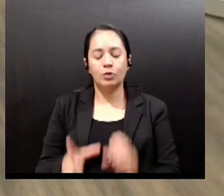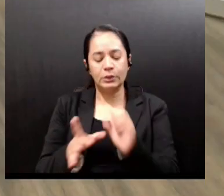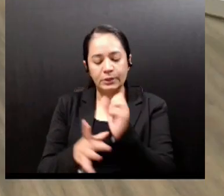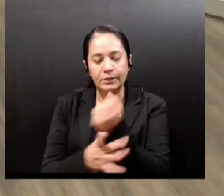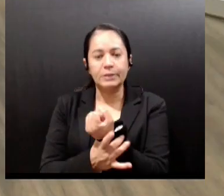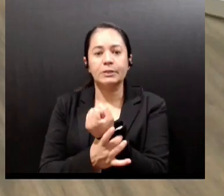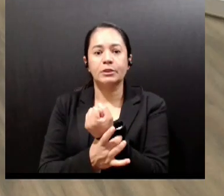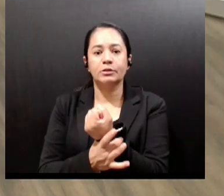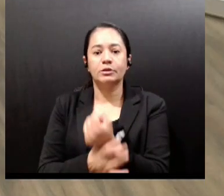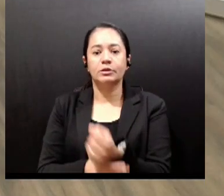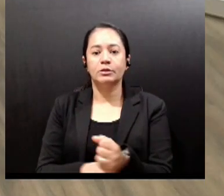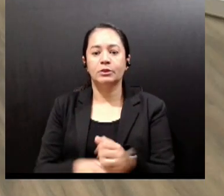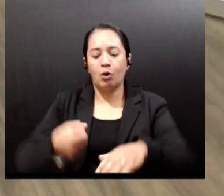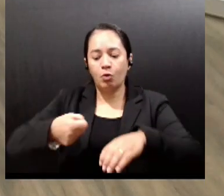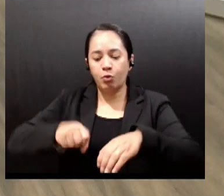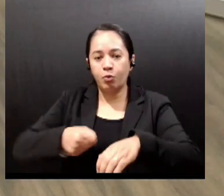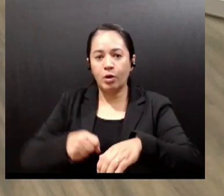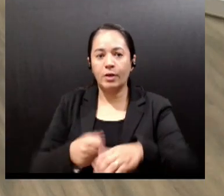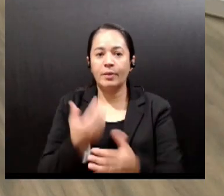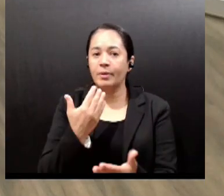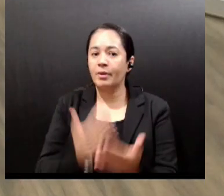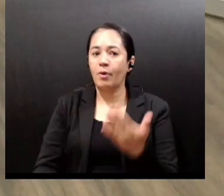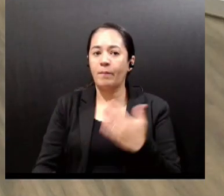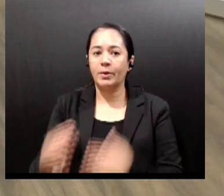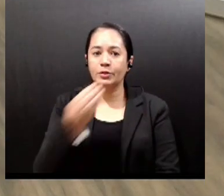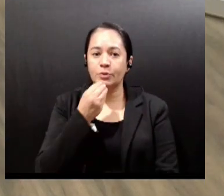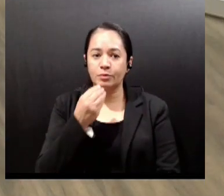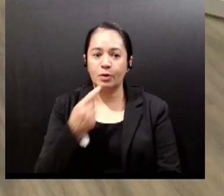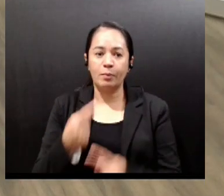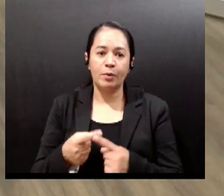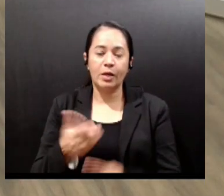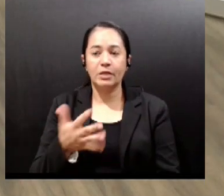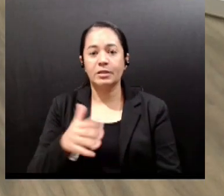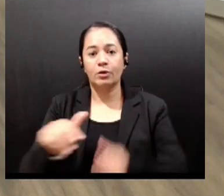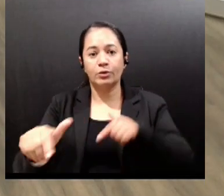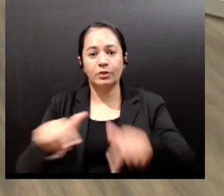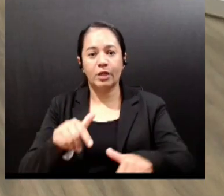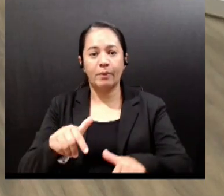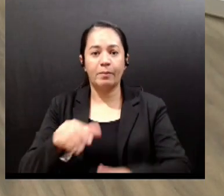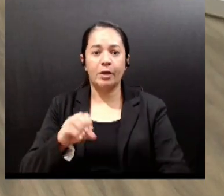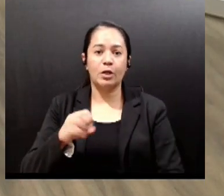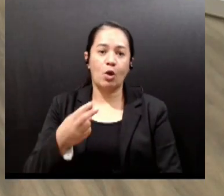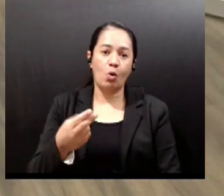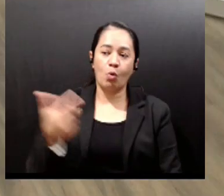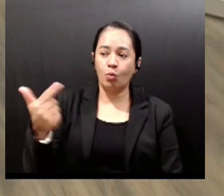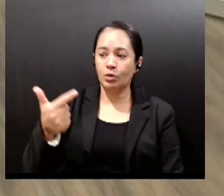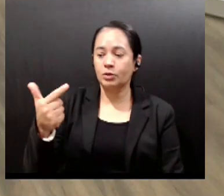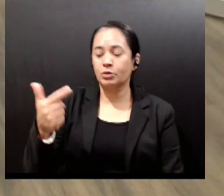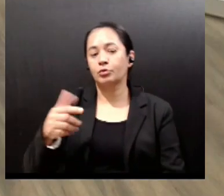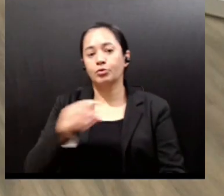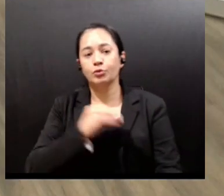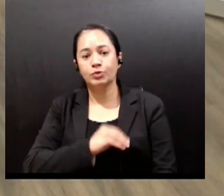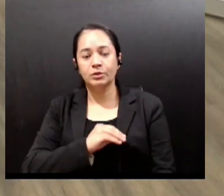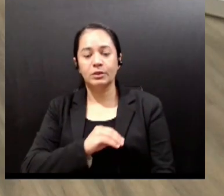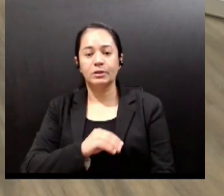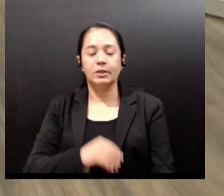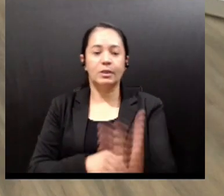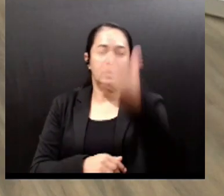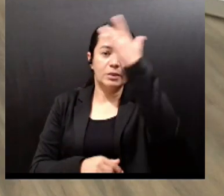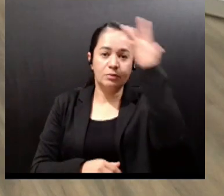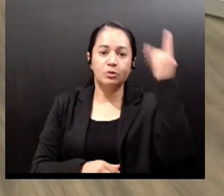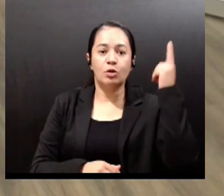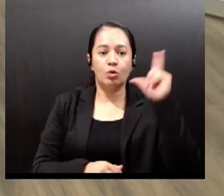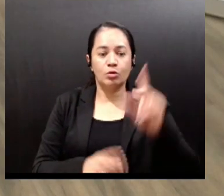essa oportunidade, que às vezes é uma oportunidade de emprego ou uma segunda renda, e as pessoas consigam continuar